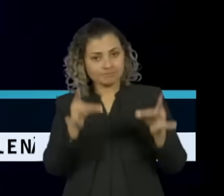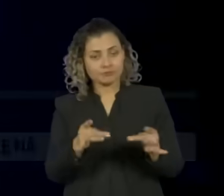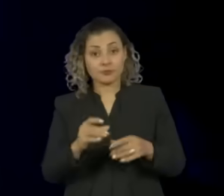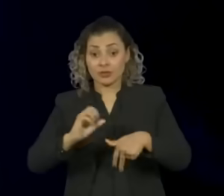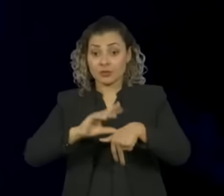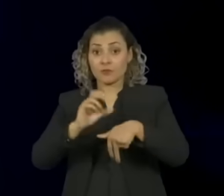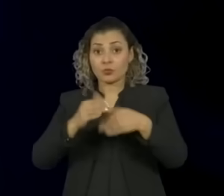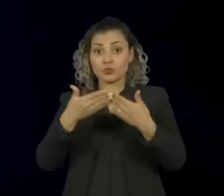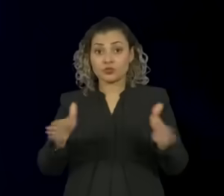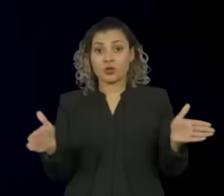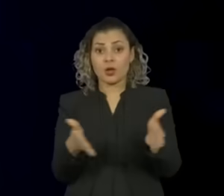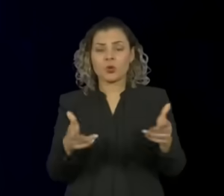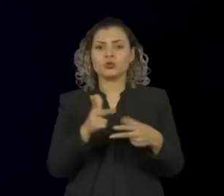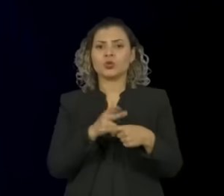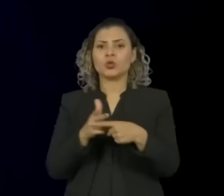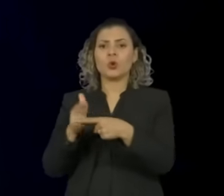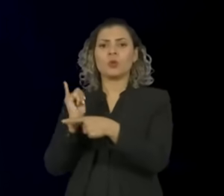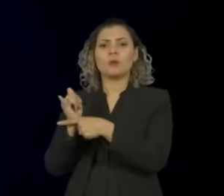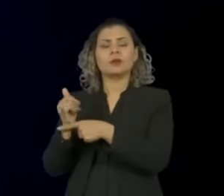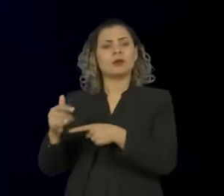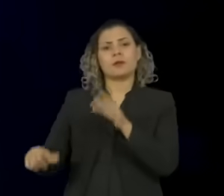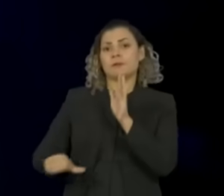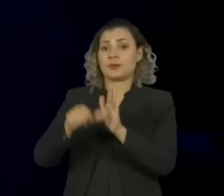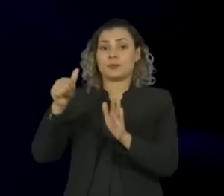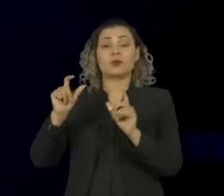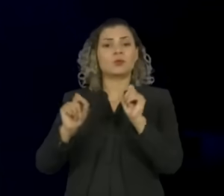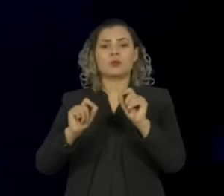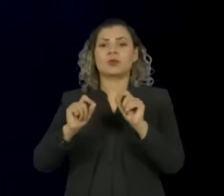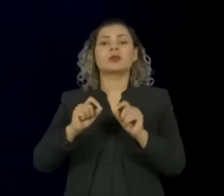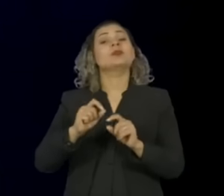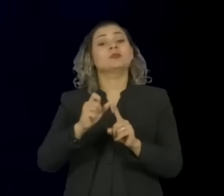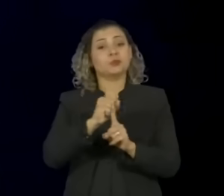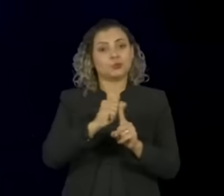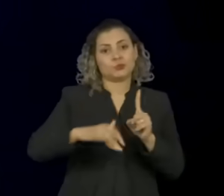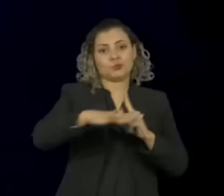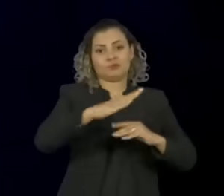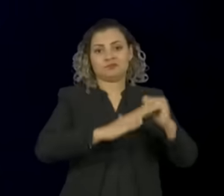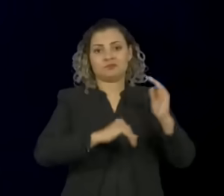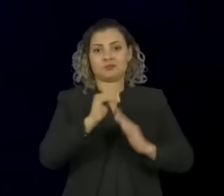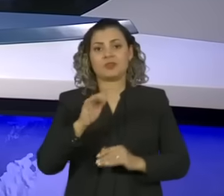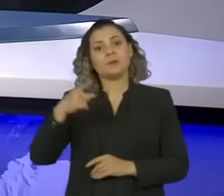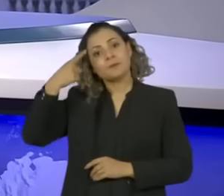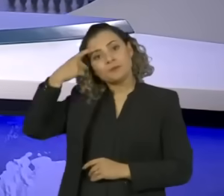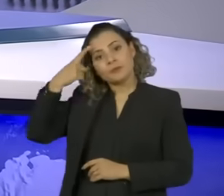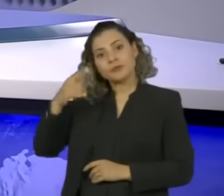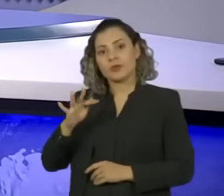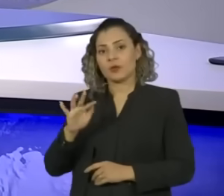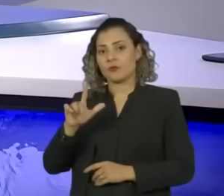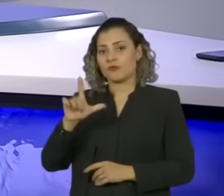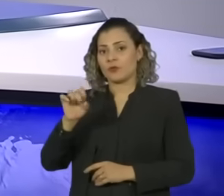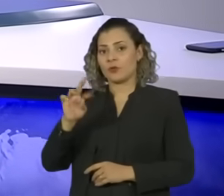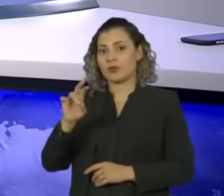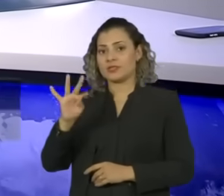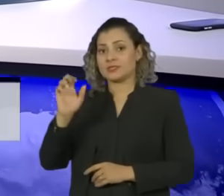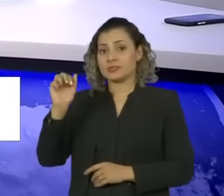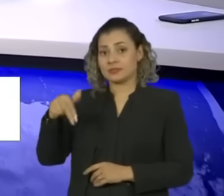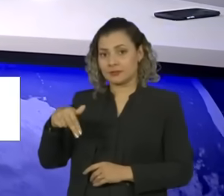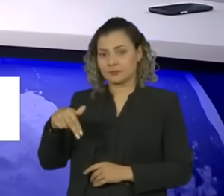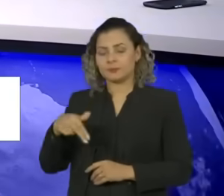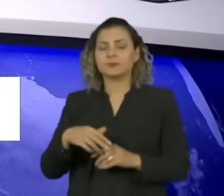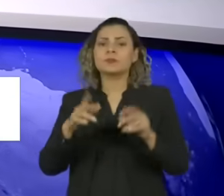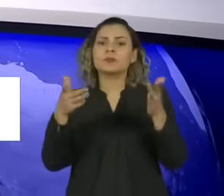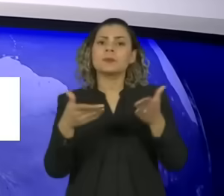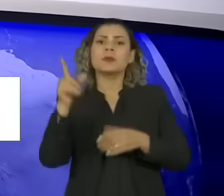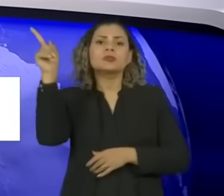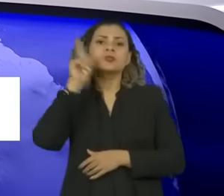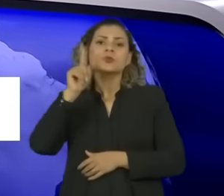Cultura estreia hoje um documentário inédito sobre o sociólogo Florestan Fernandes. E ainda, Estados Unidos compra um